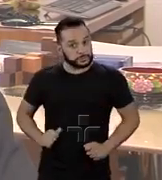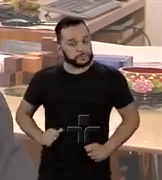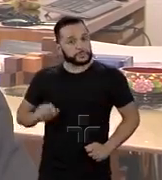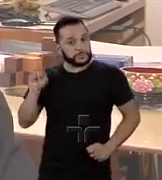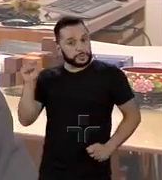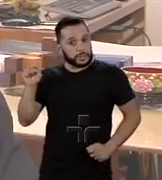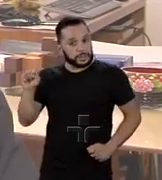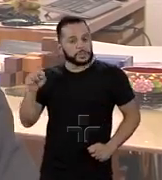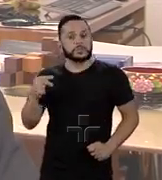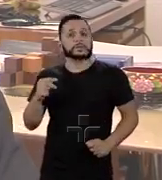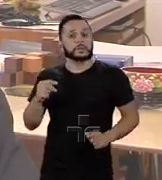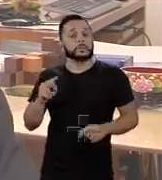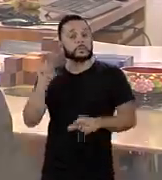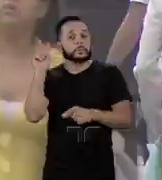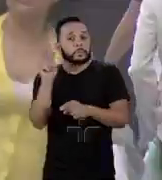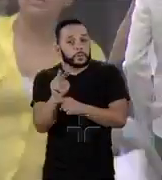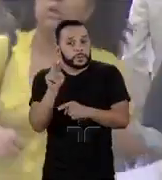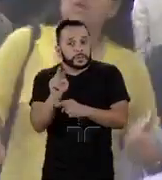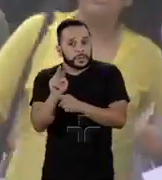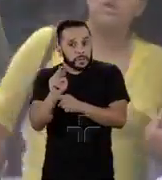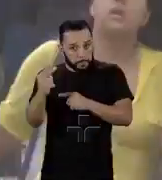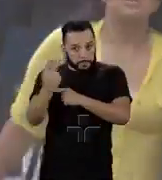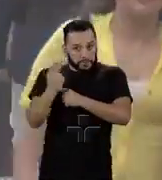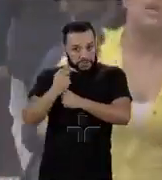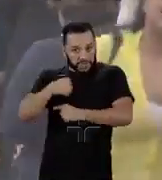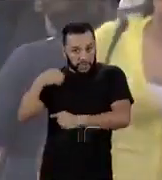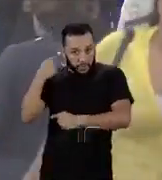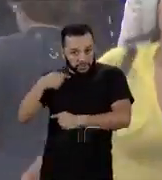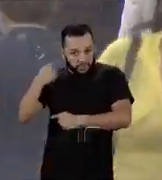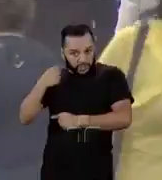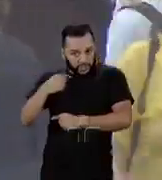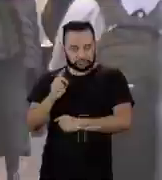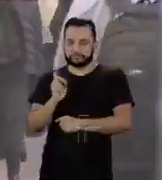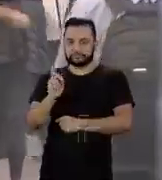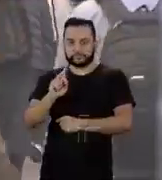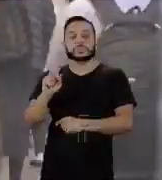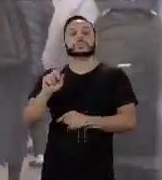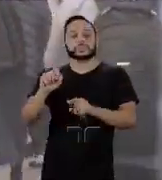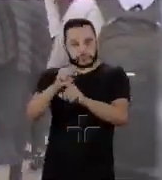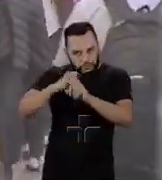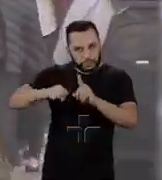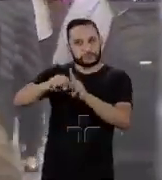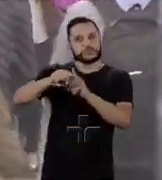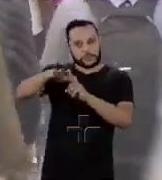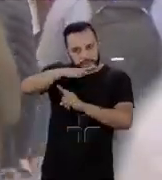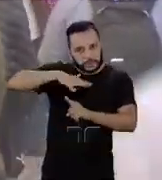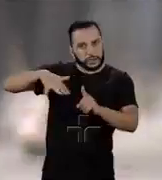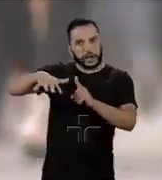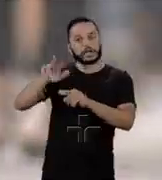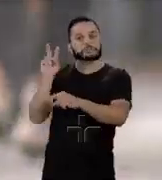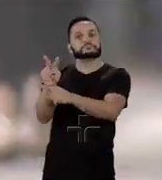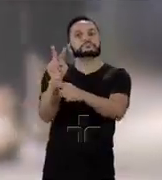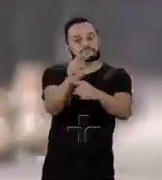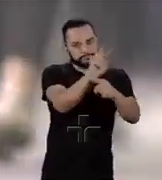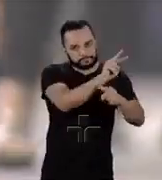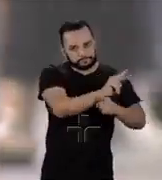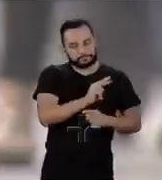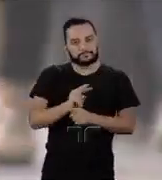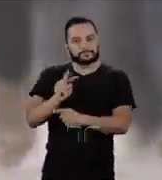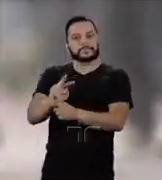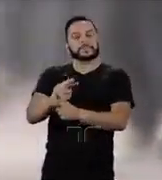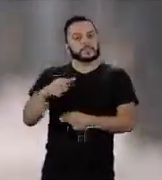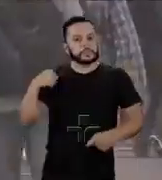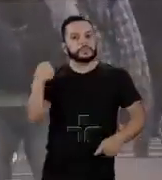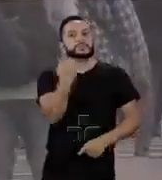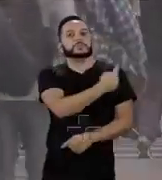proteger, não o advogado, mas para proteger a sociedade, a parcela da sociedade que necessita de advogados. Por isso que são garantias que a gente diz